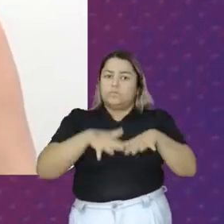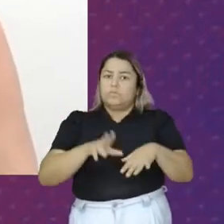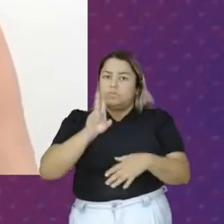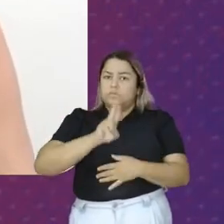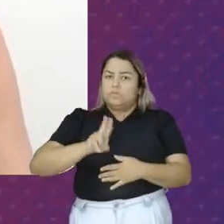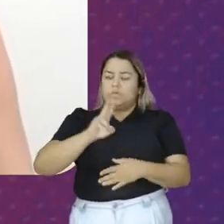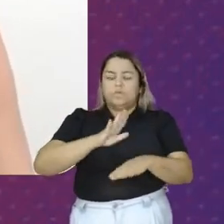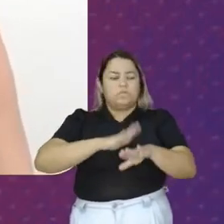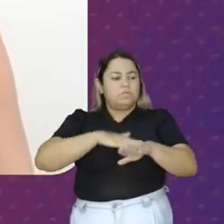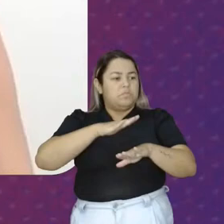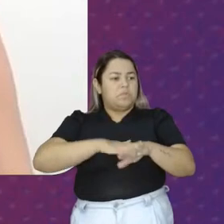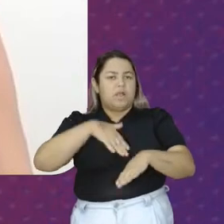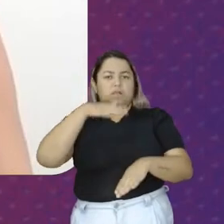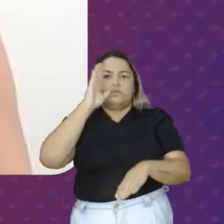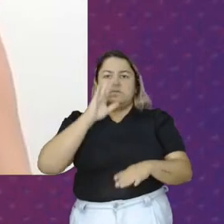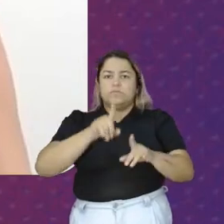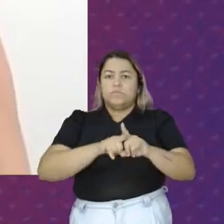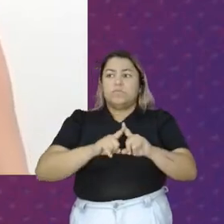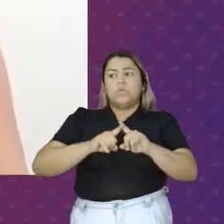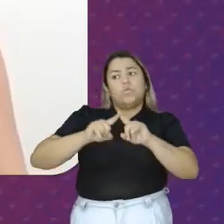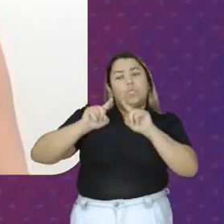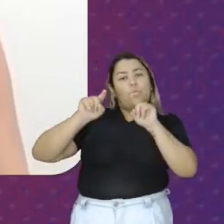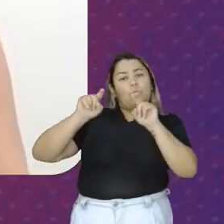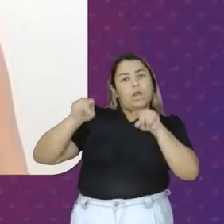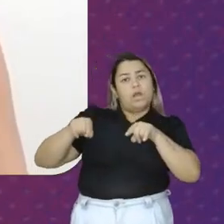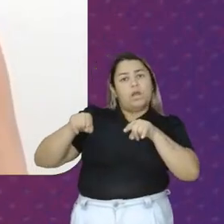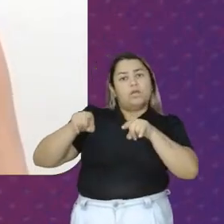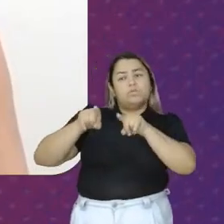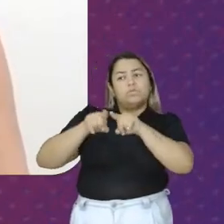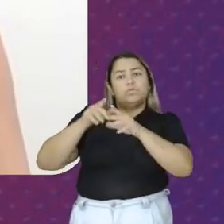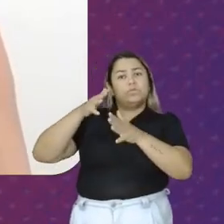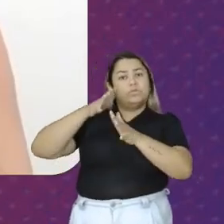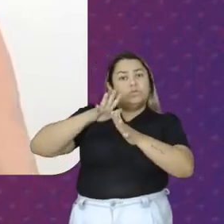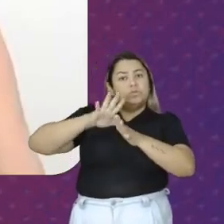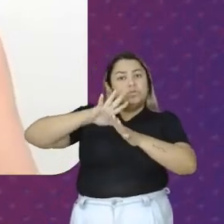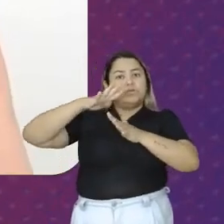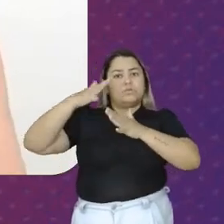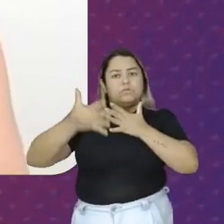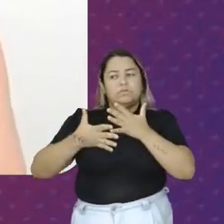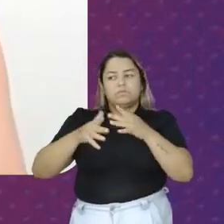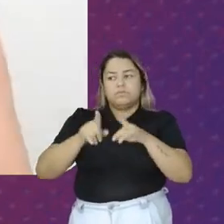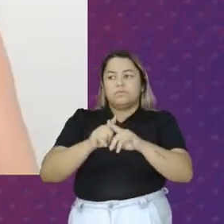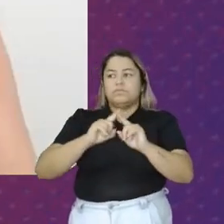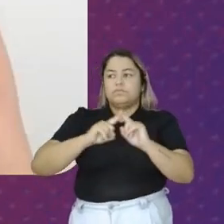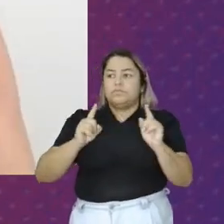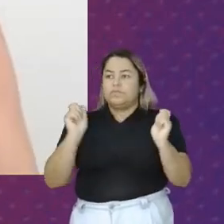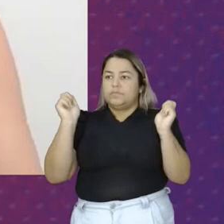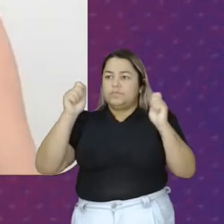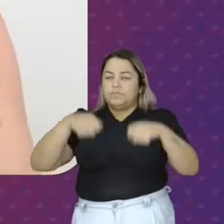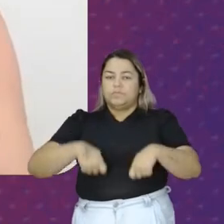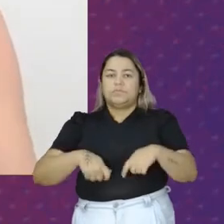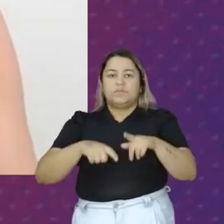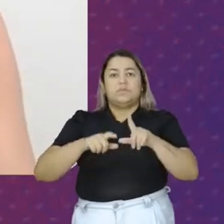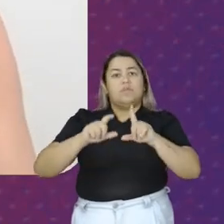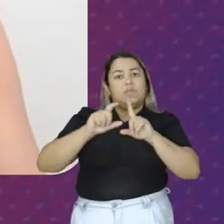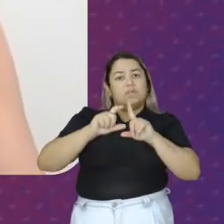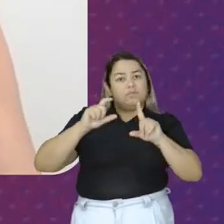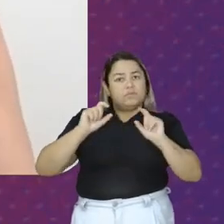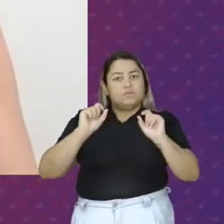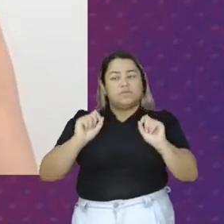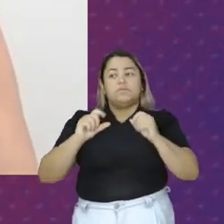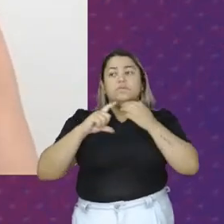mais além do que uma janela de Libras. Uma janela de Libras é uma parte, mas nós precisamos ter legenda, nós precisamos